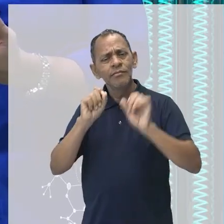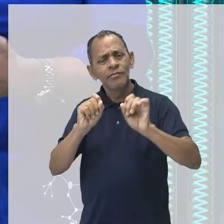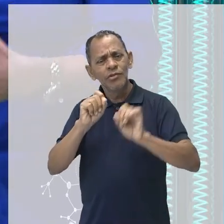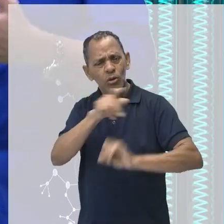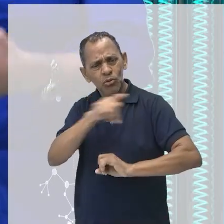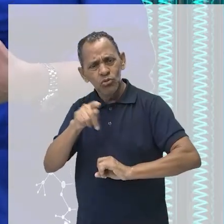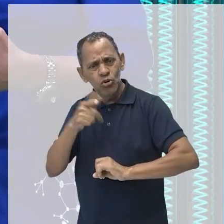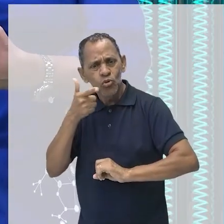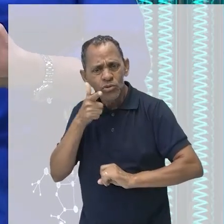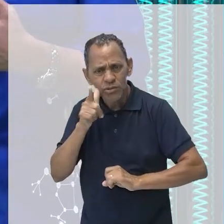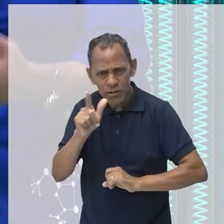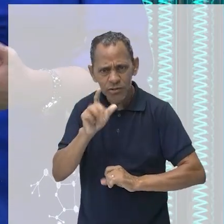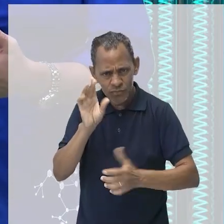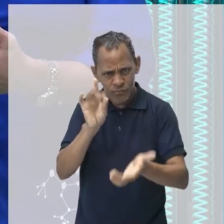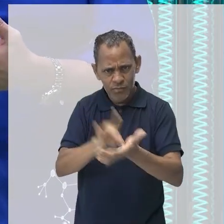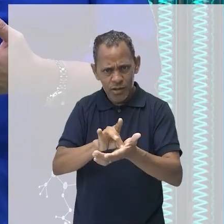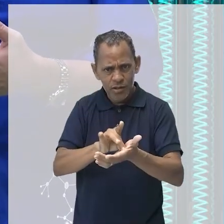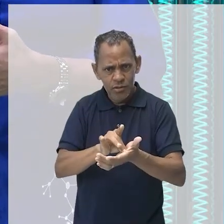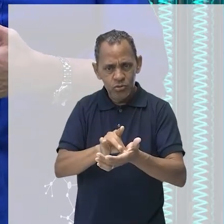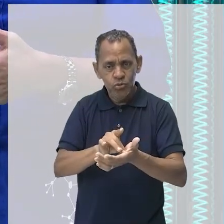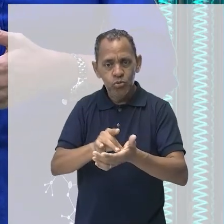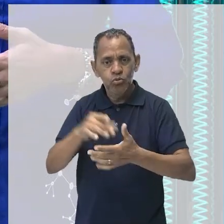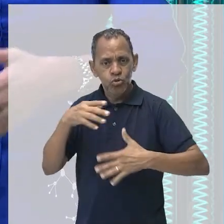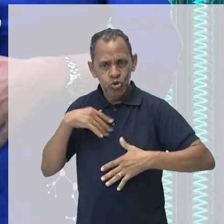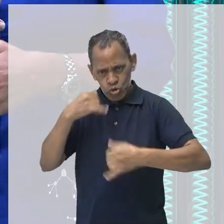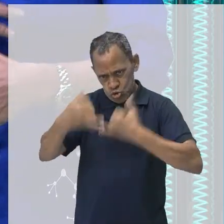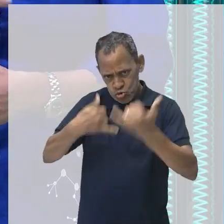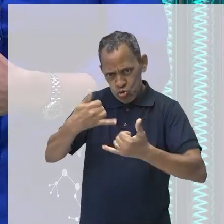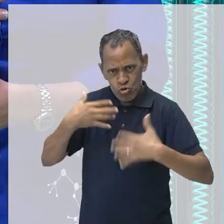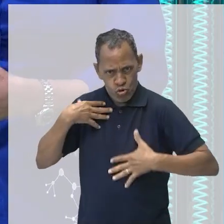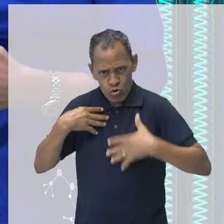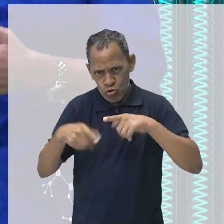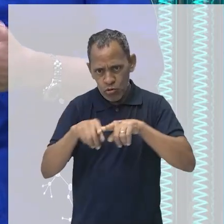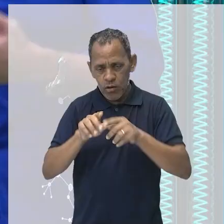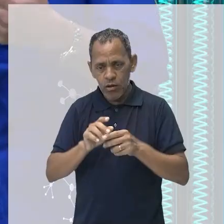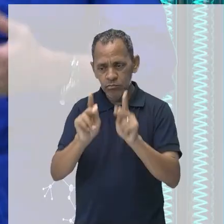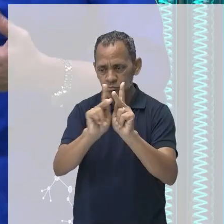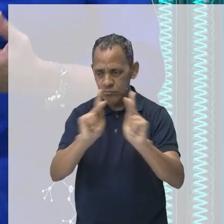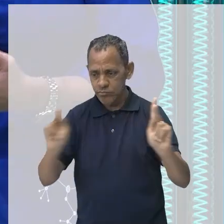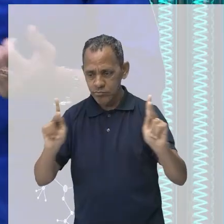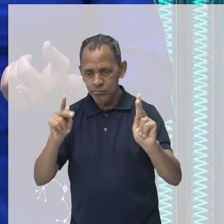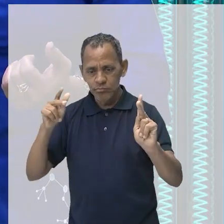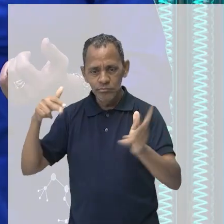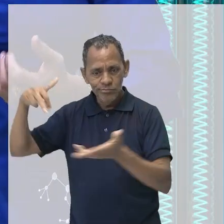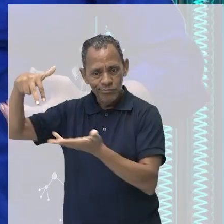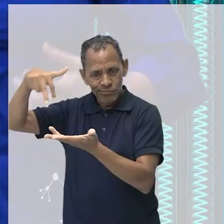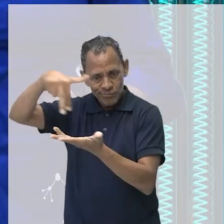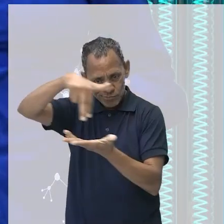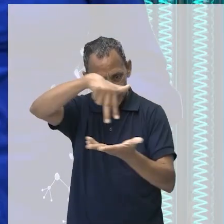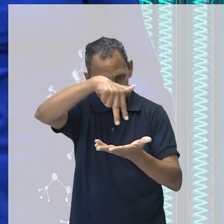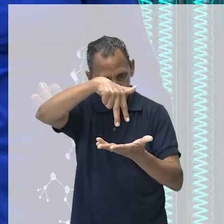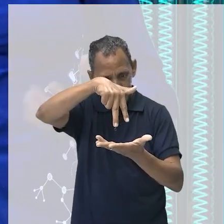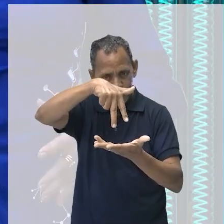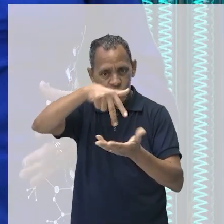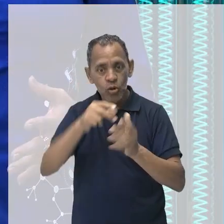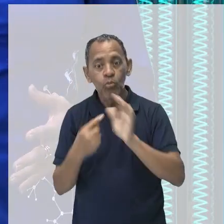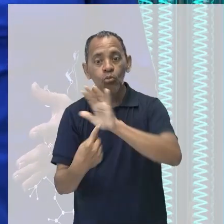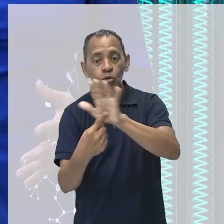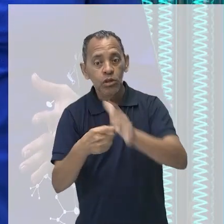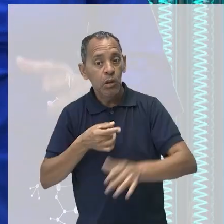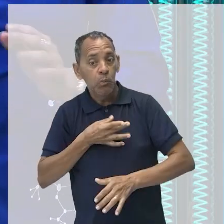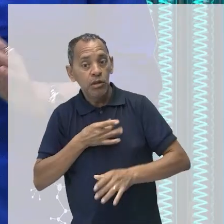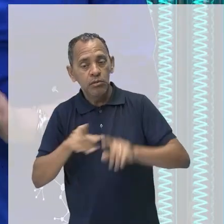Paulo, Rodrigo, ele conseguiu fazer esse jogo corporal ali de passar pela ponte, expressar medo? Aí eles ficaram em dúvida, será